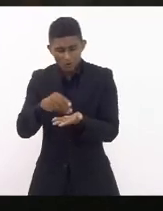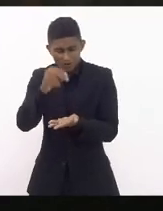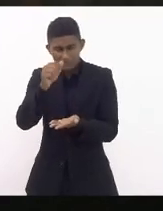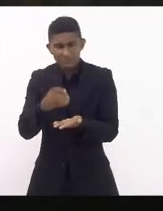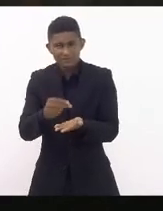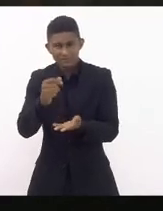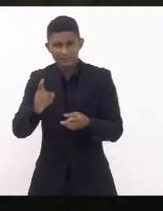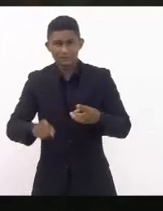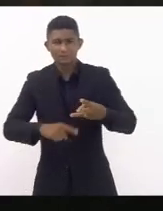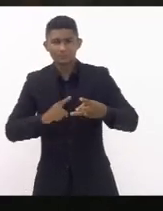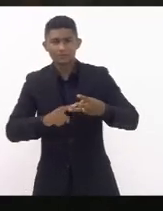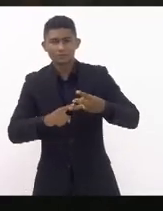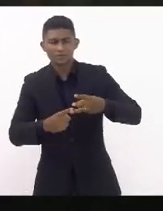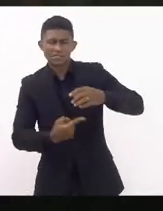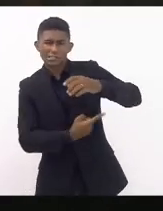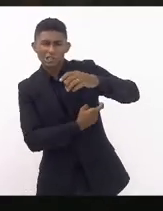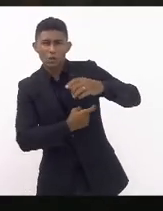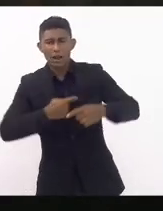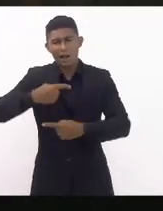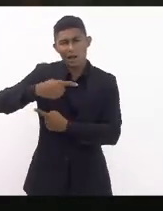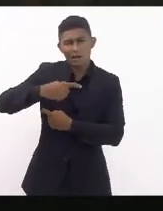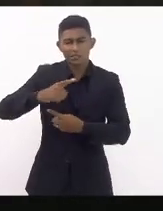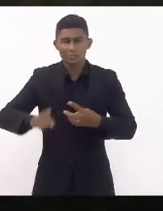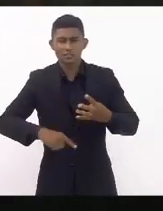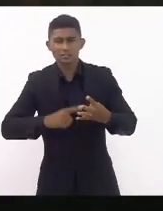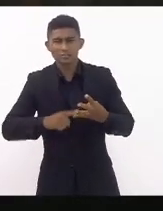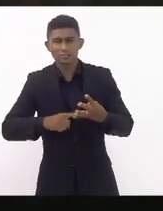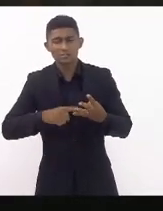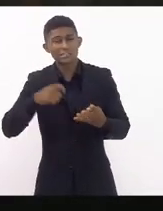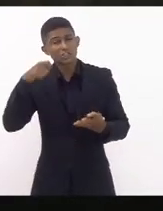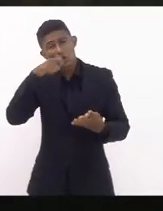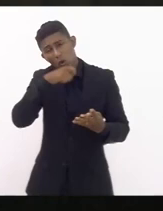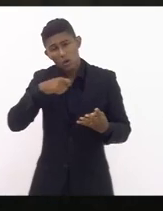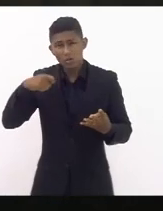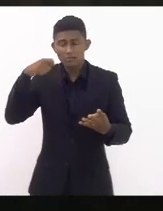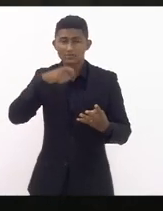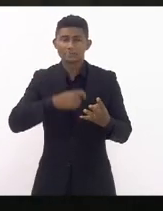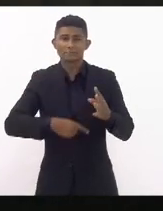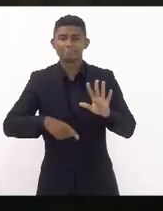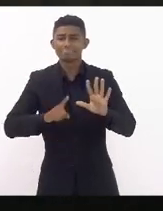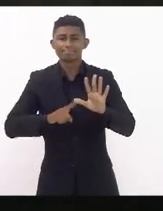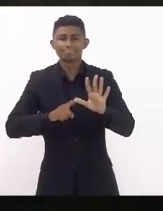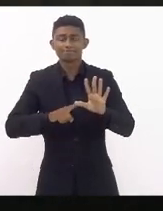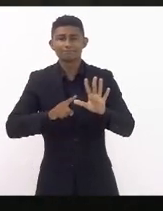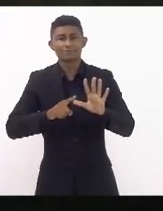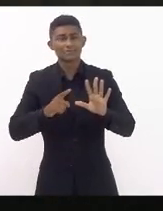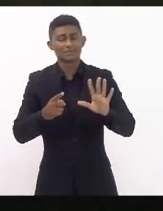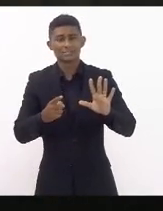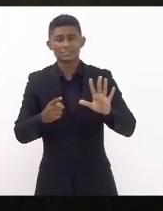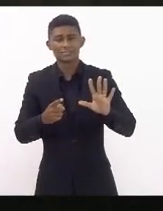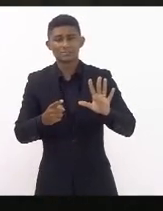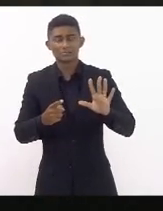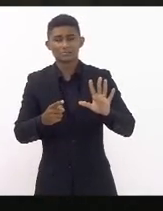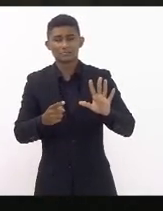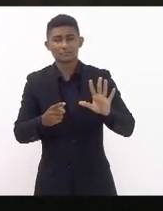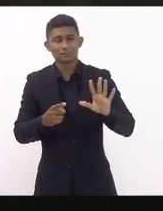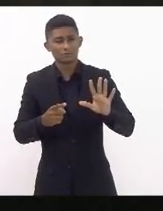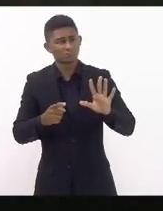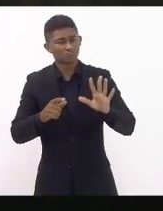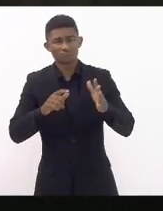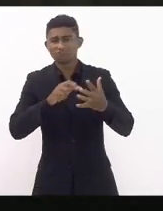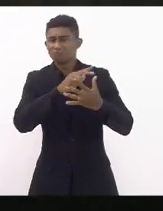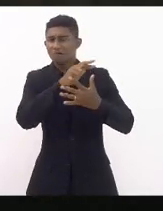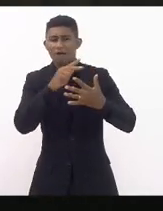desodorante, precisam de escova de dente, de escova dental. E